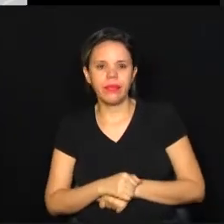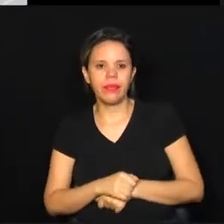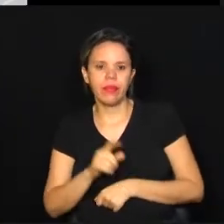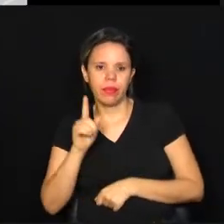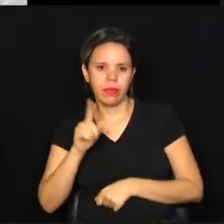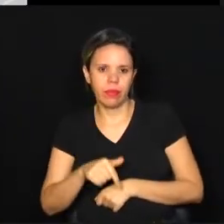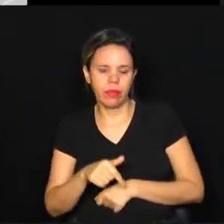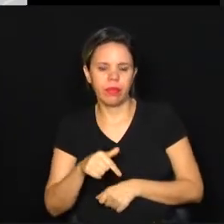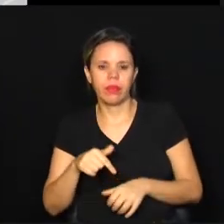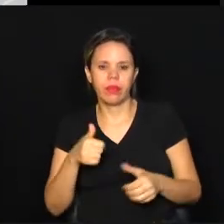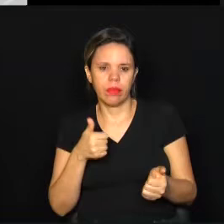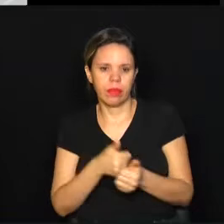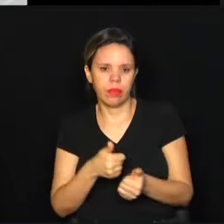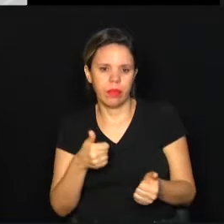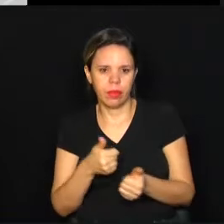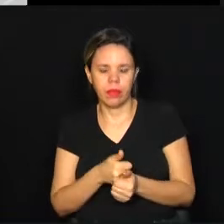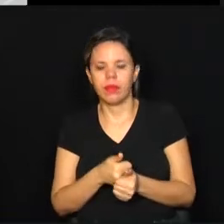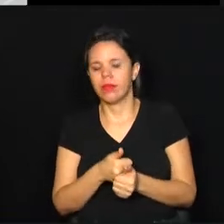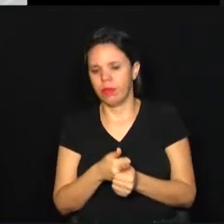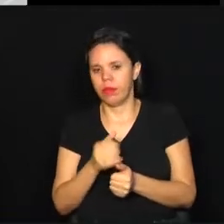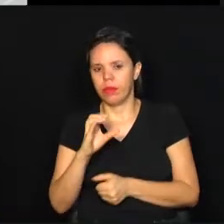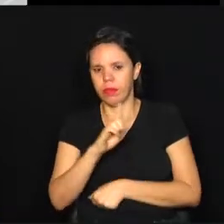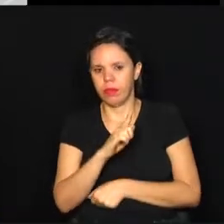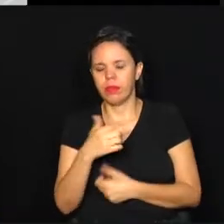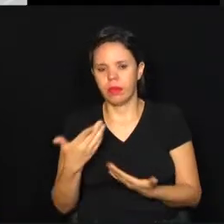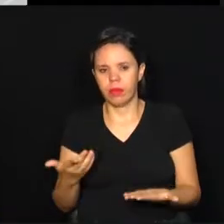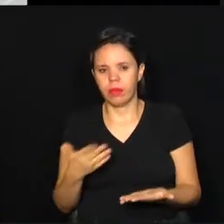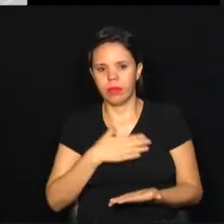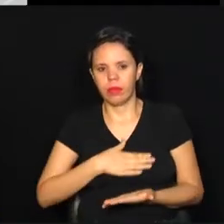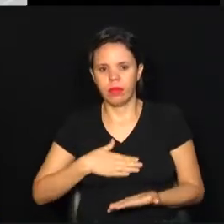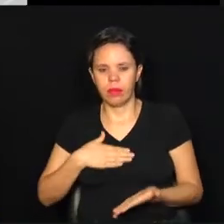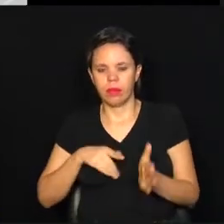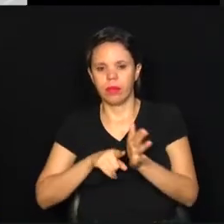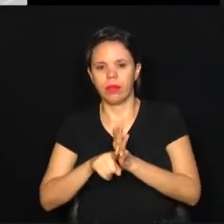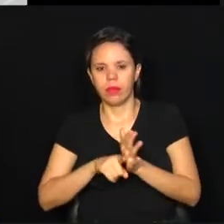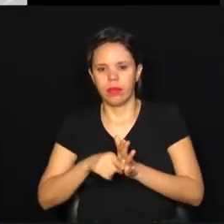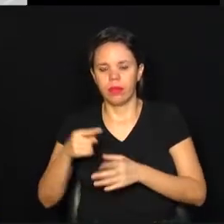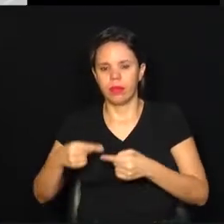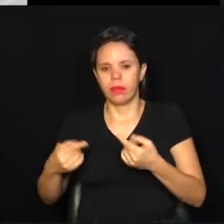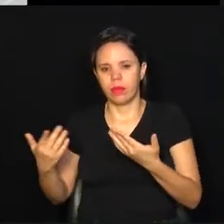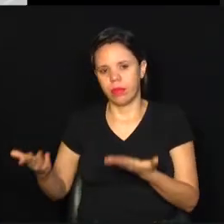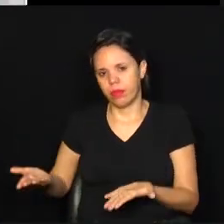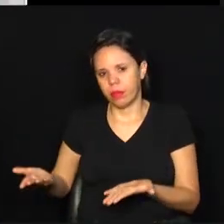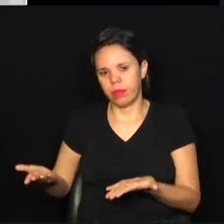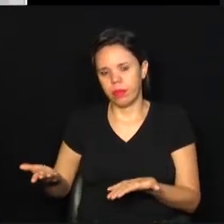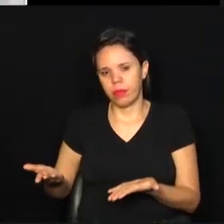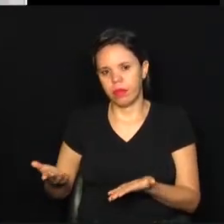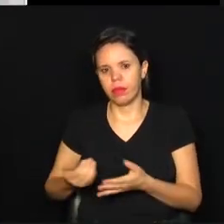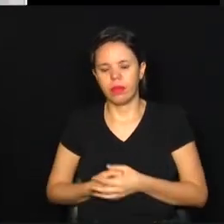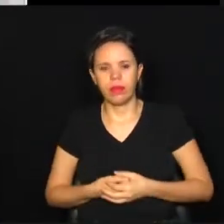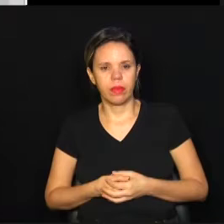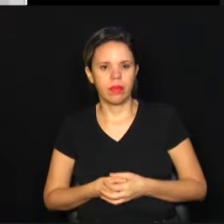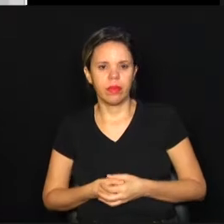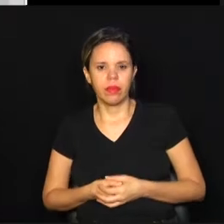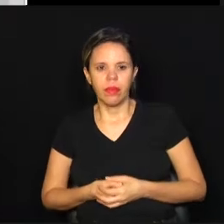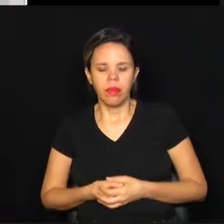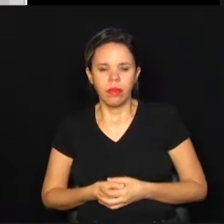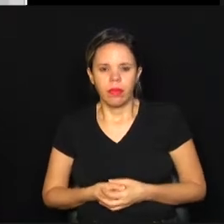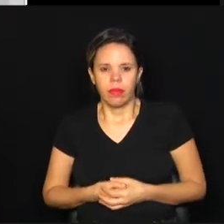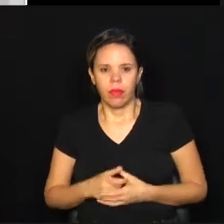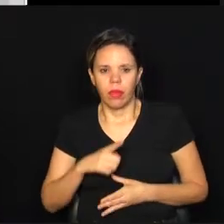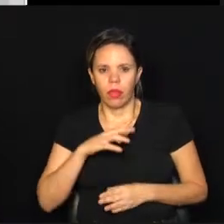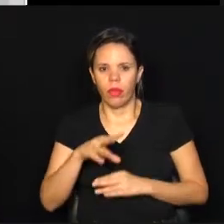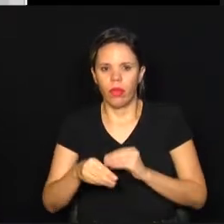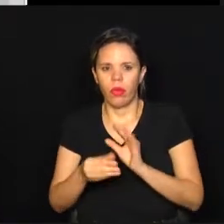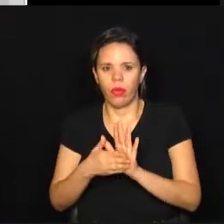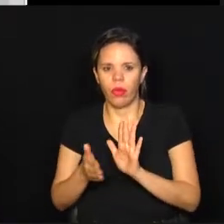está no meio das coisas, né? Então, eu gostaria de levantar esse debate aqui com vocês. Vendo isso na